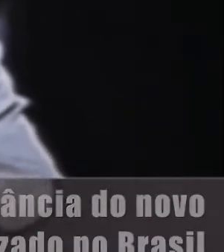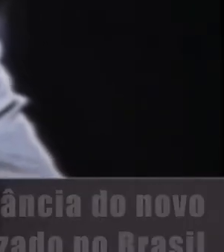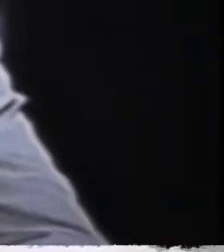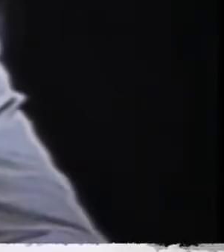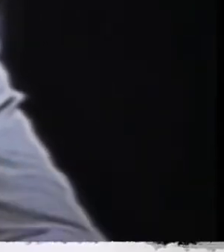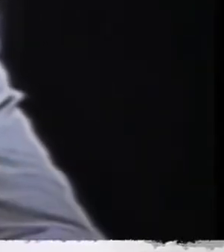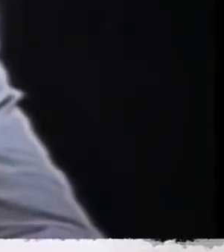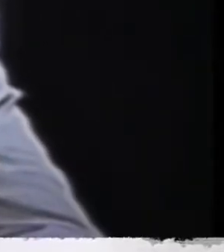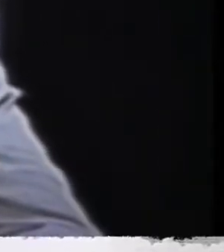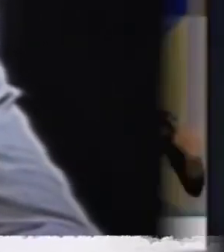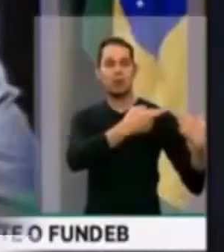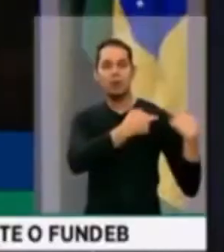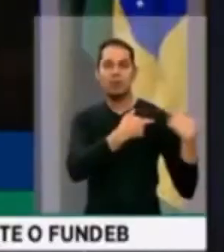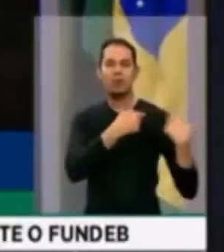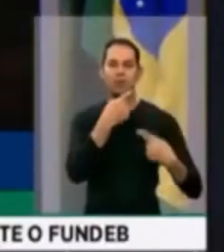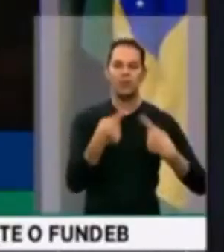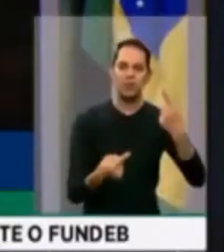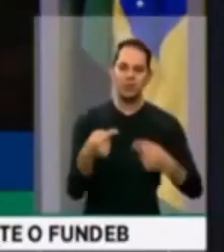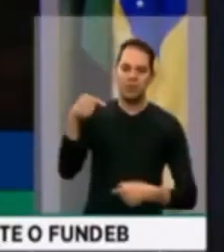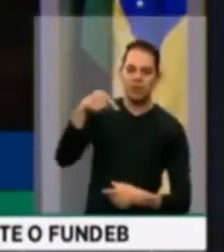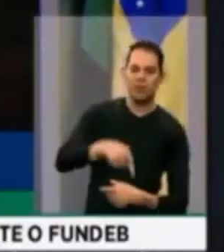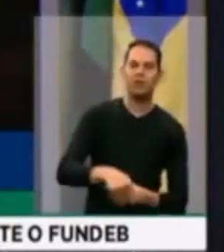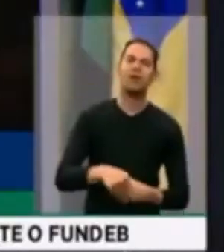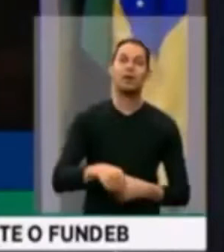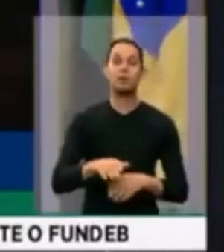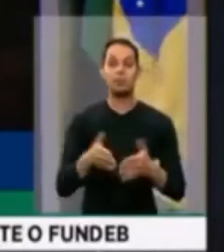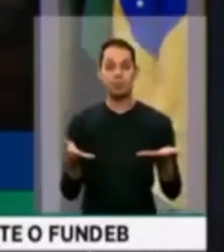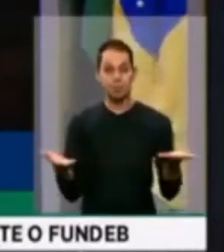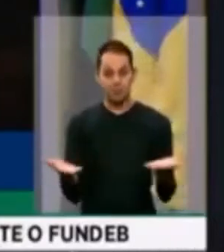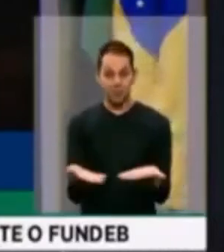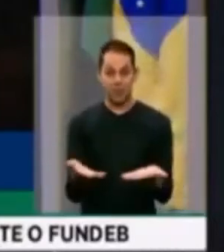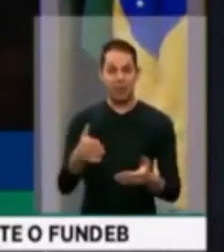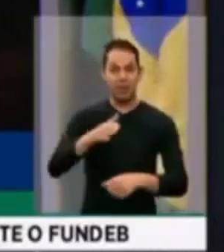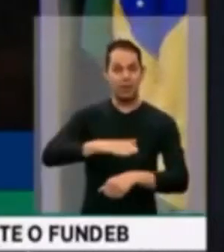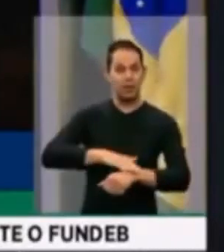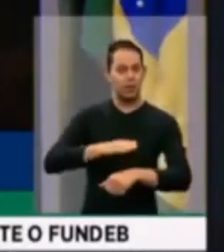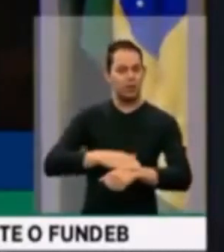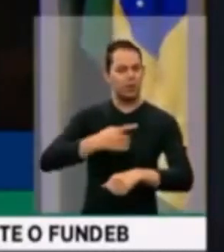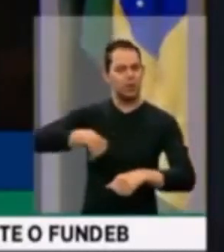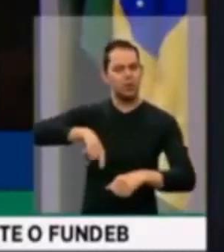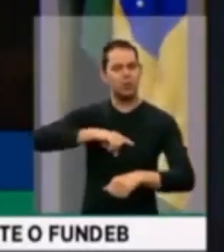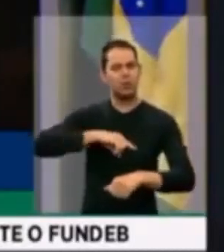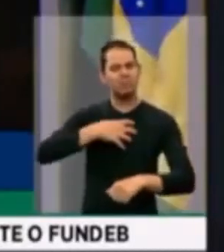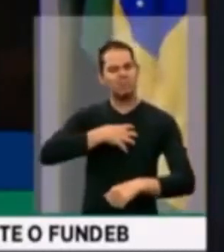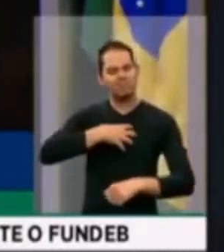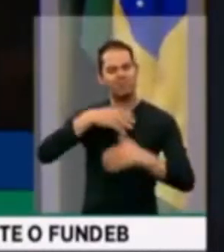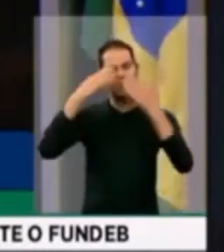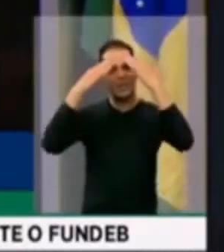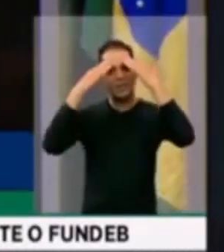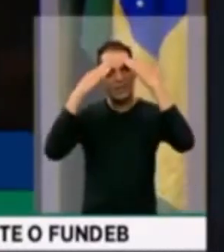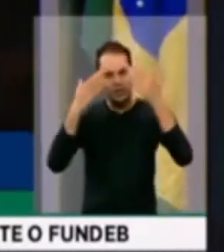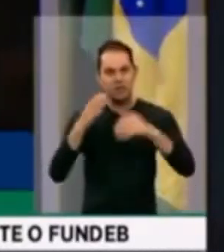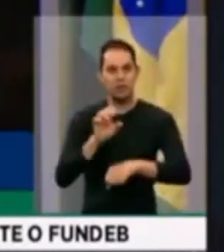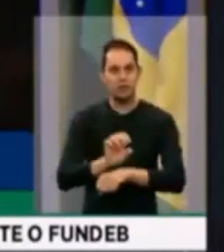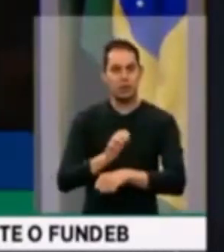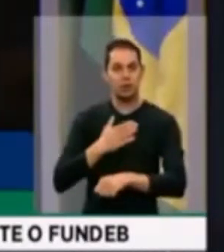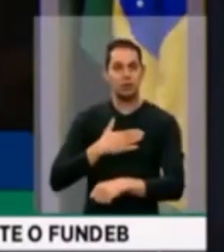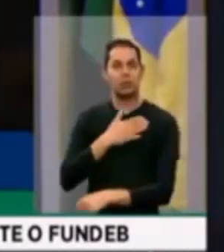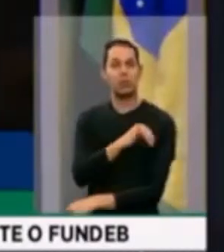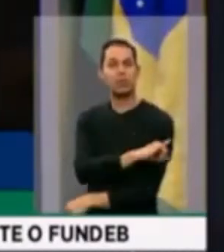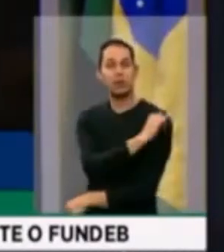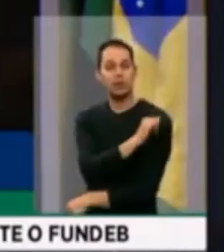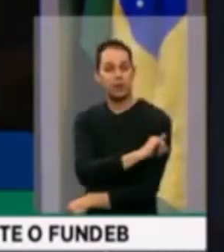mais importantes. Mas esse é o momento em que a gente agradece muito, e eu começo agradecendo ao meu estado do Rio de